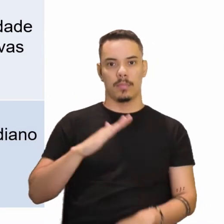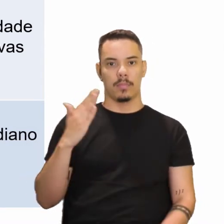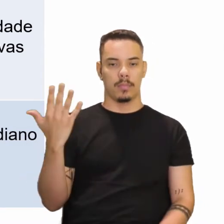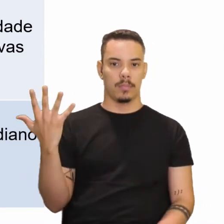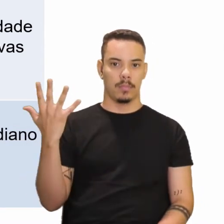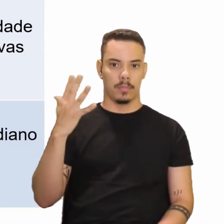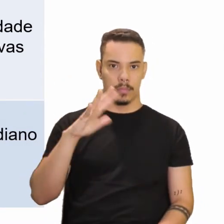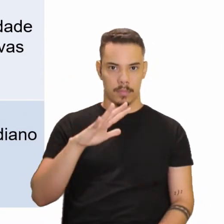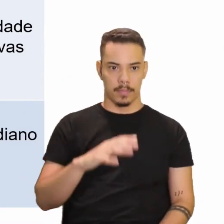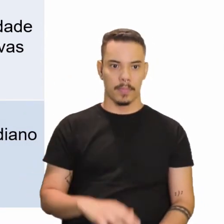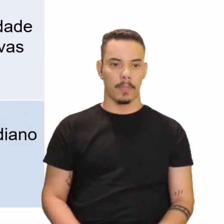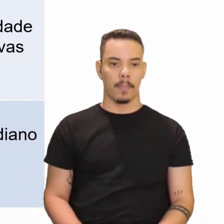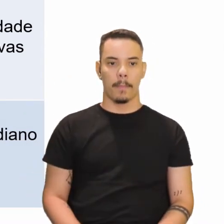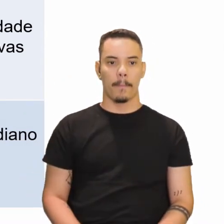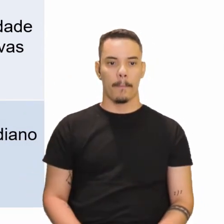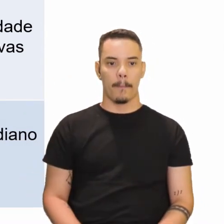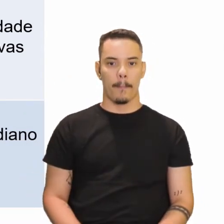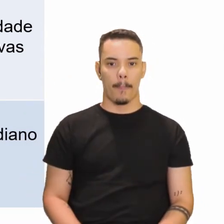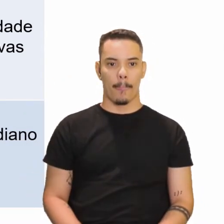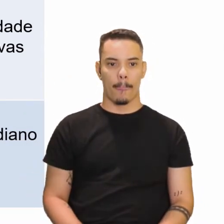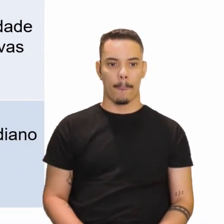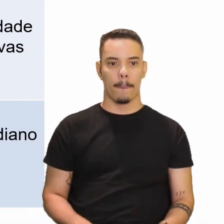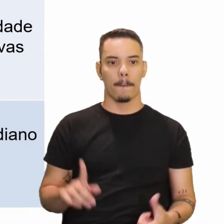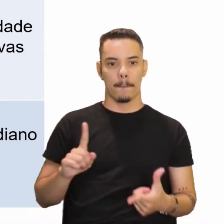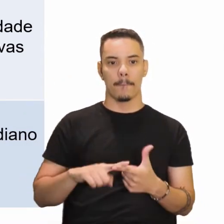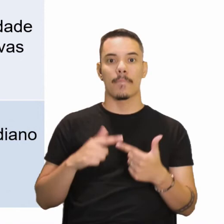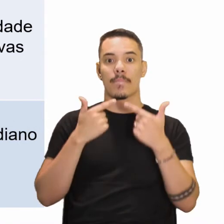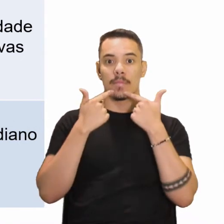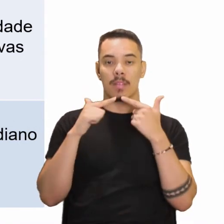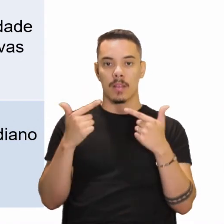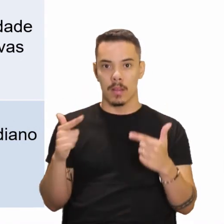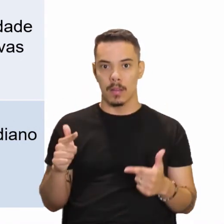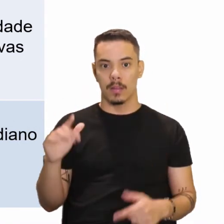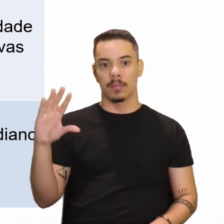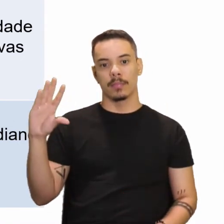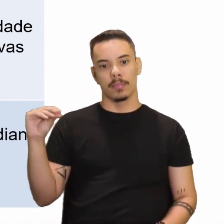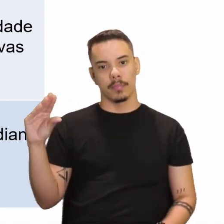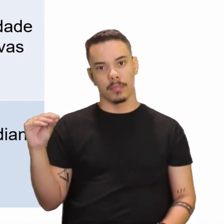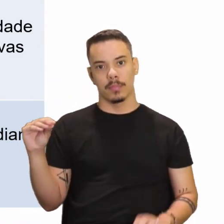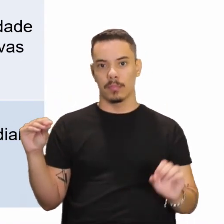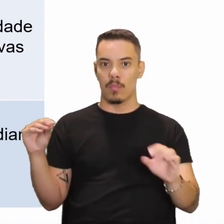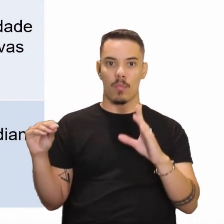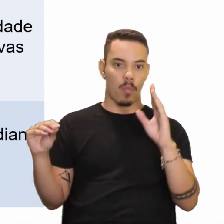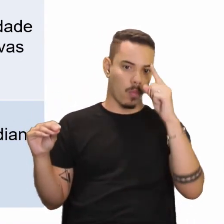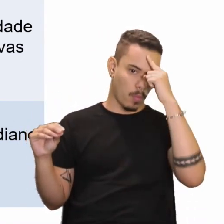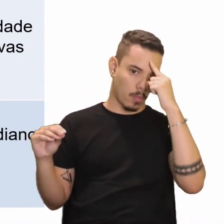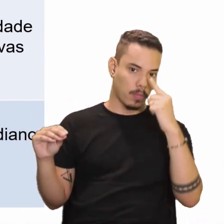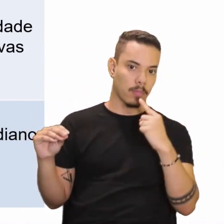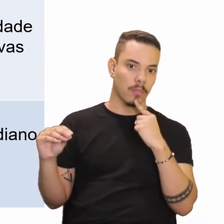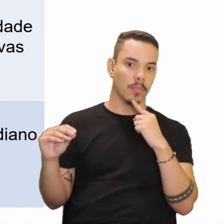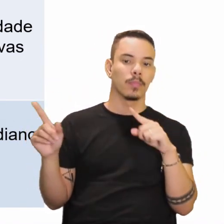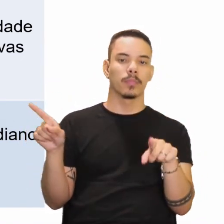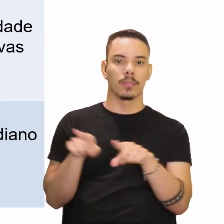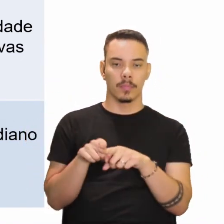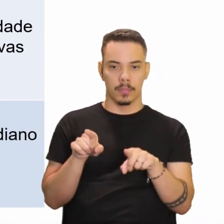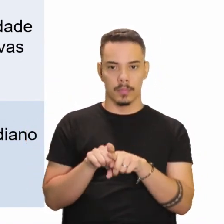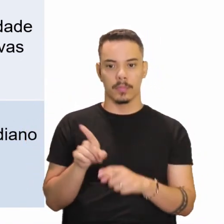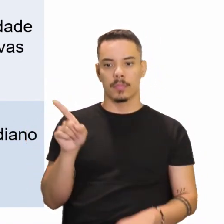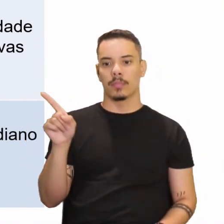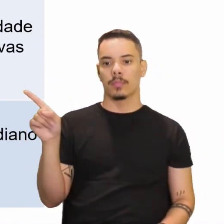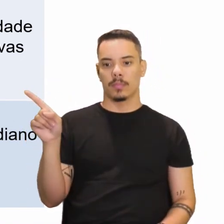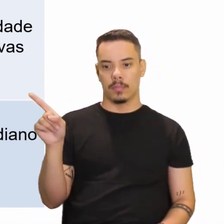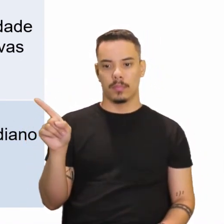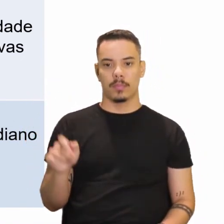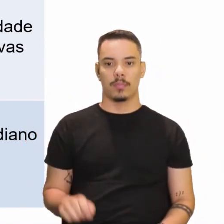Universal na charge tem uma linguagem verbal e não-verbal também no Cartoon temos também linguagem